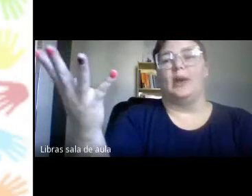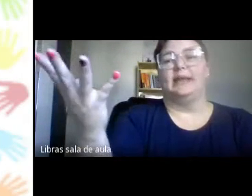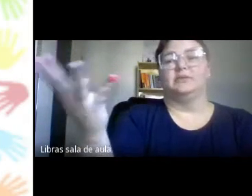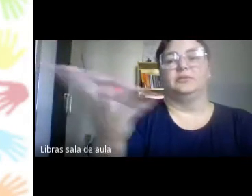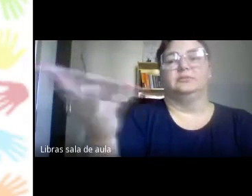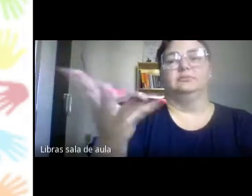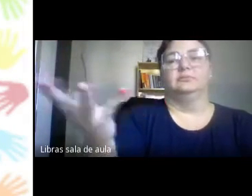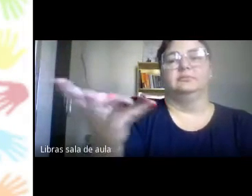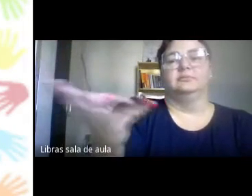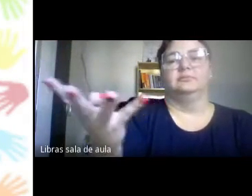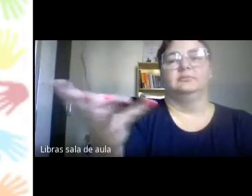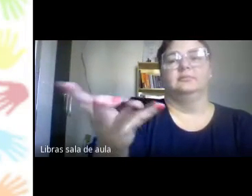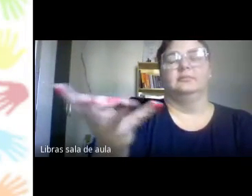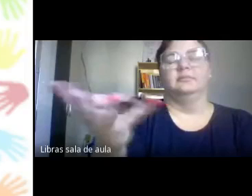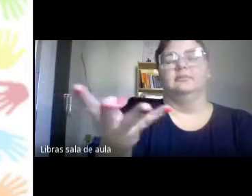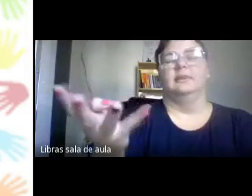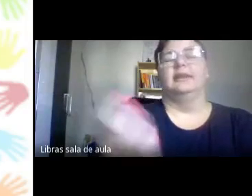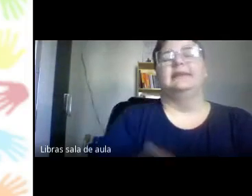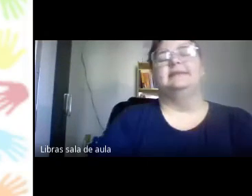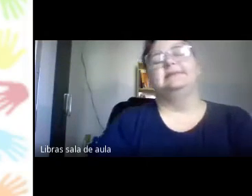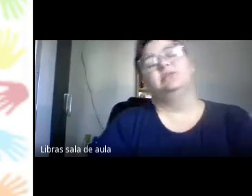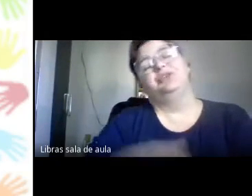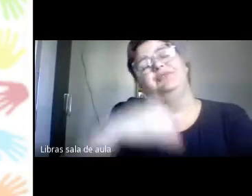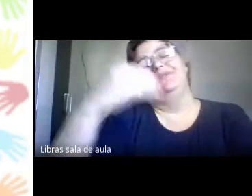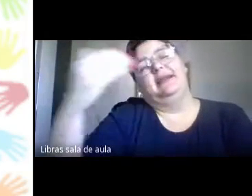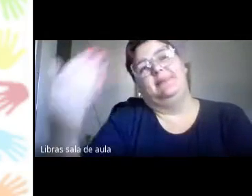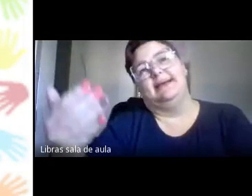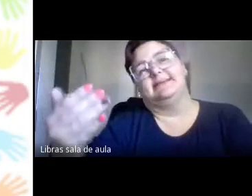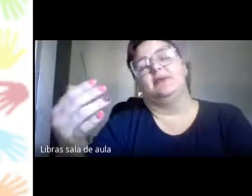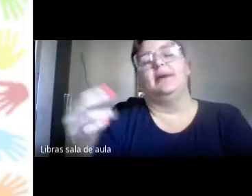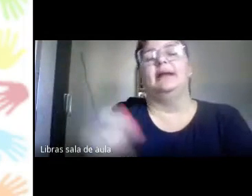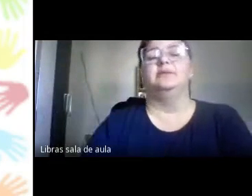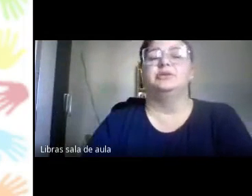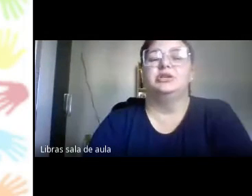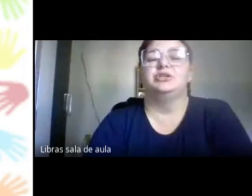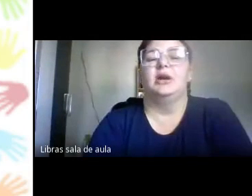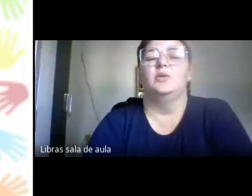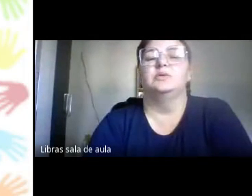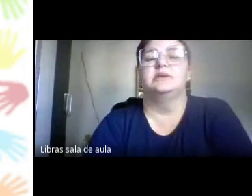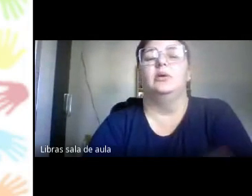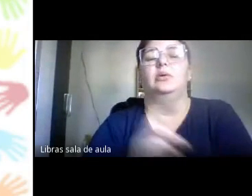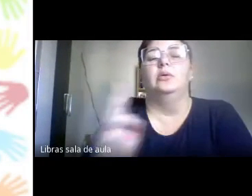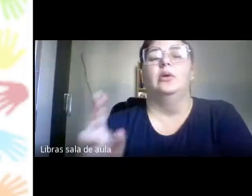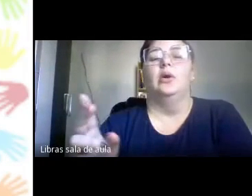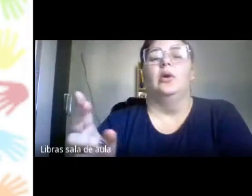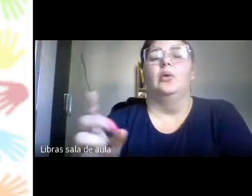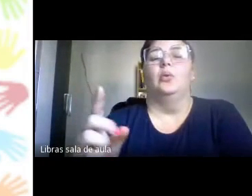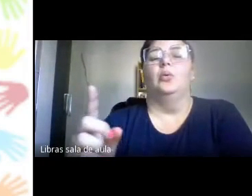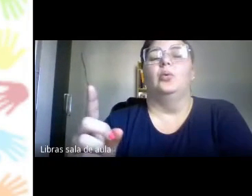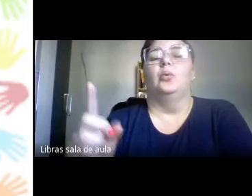os quatro. E se a gente vai falar mais que quatro, a gente já usa